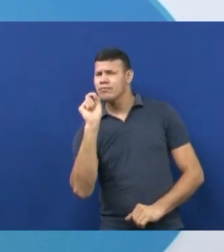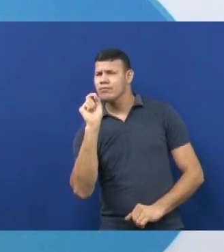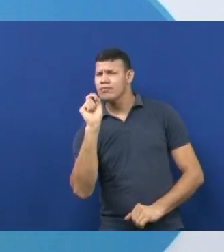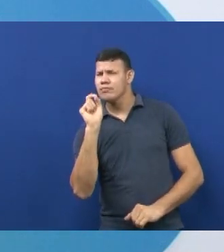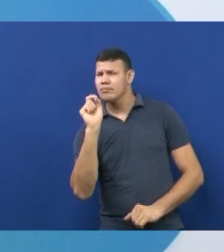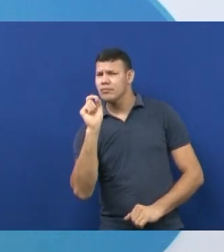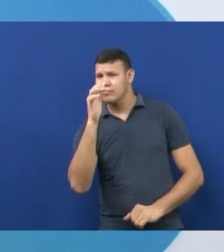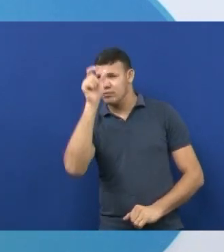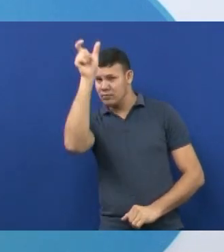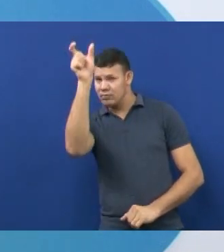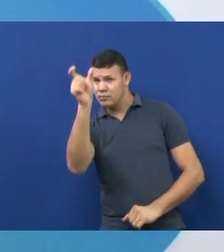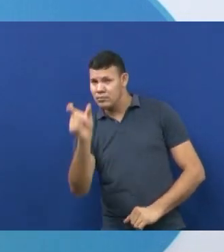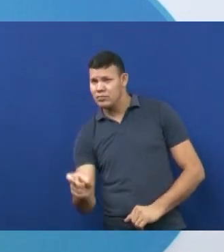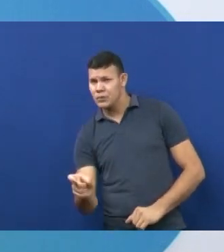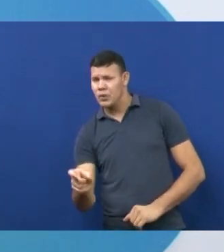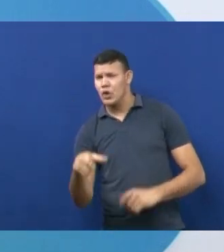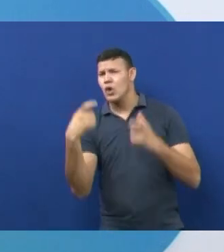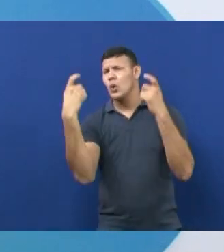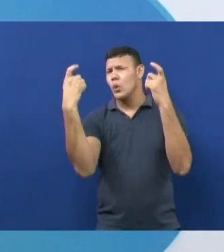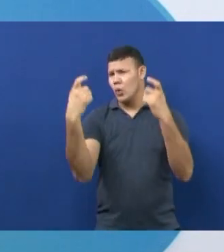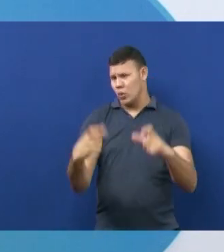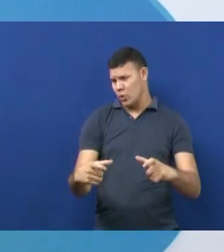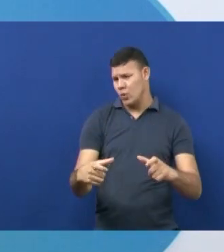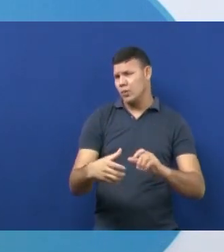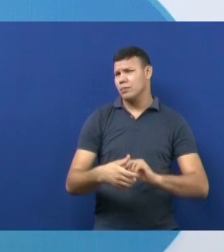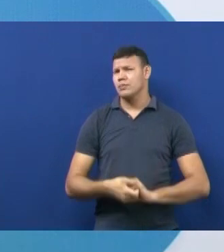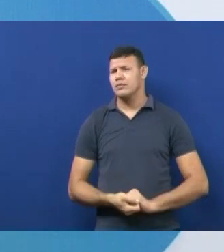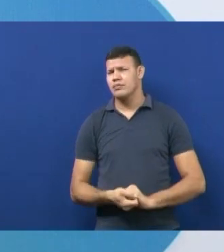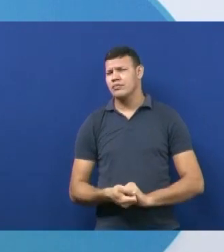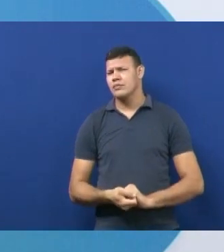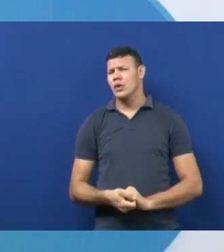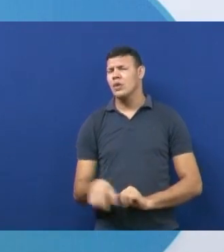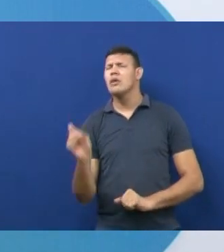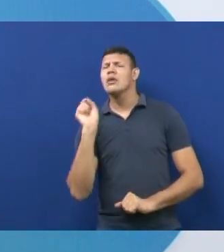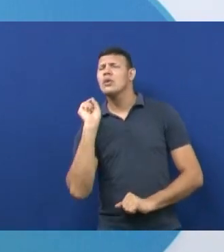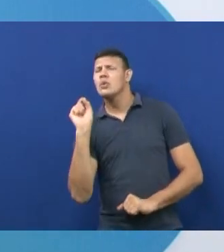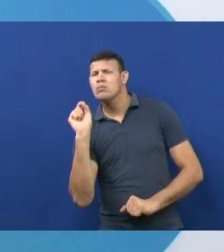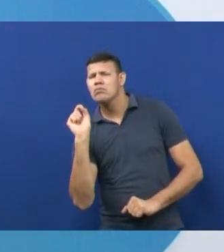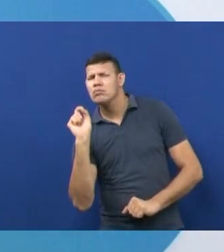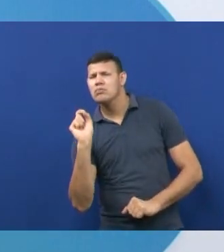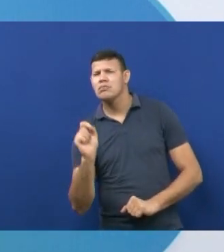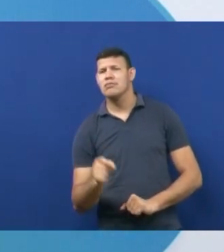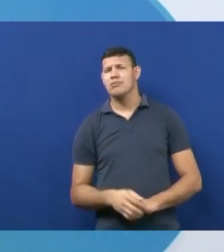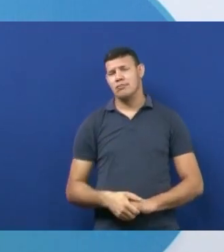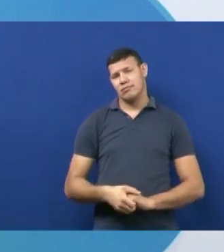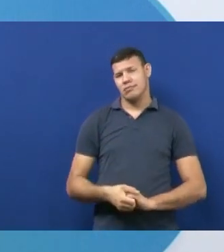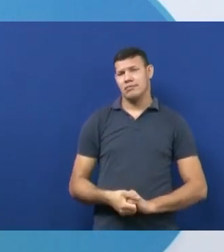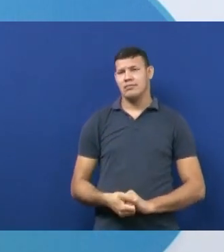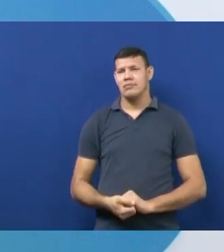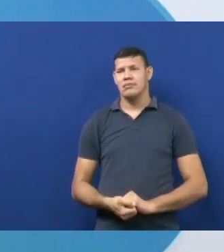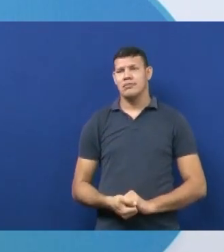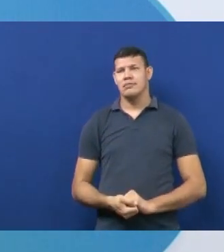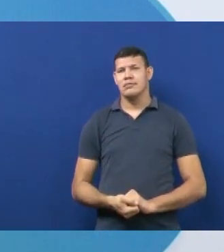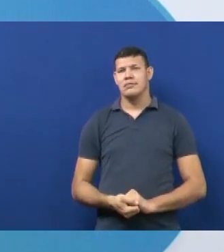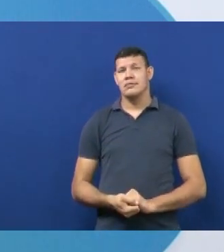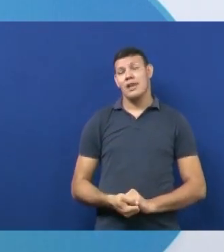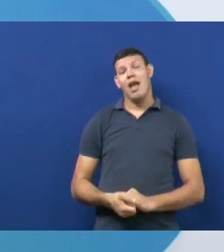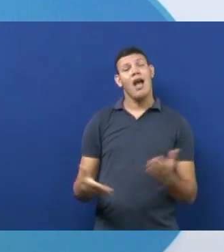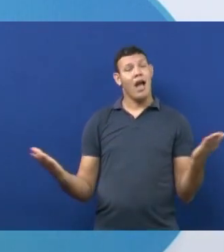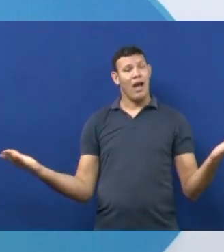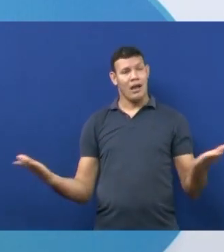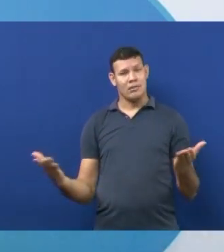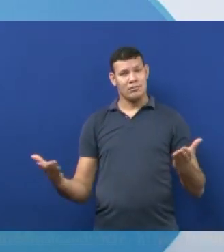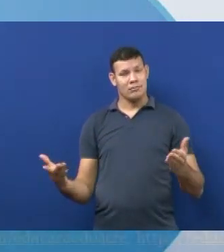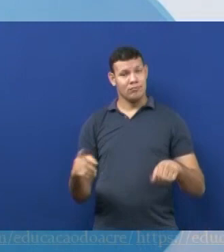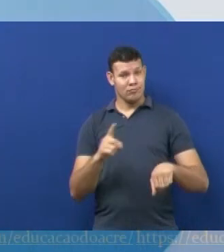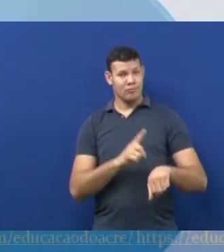é este personagem, aonde está acontecendo essa cena e o que você vai fazer nesta cena. E vamos praticar.